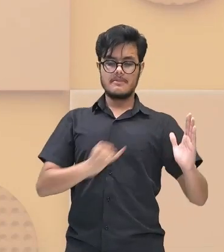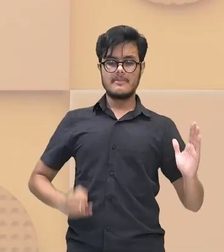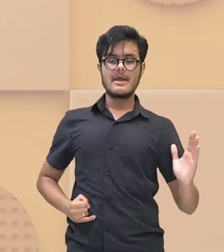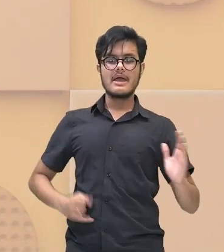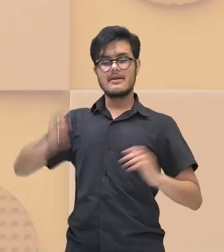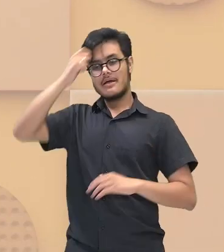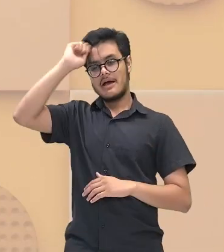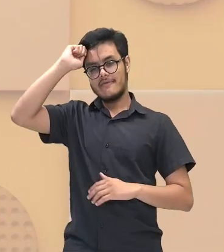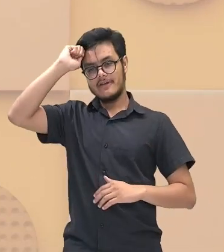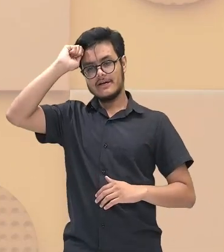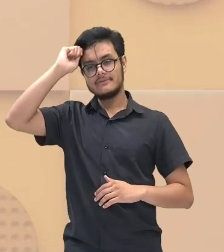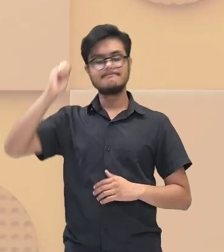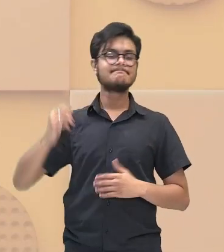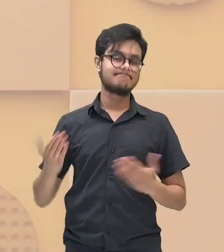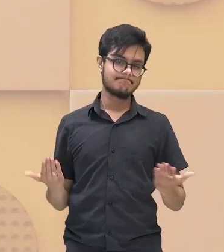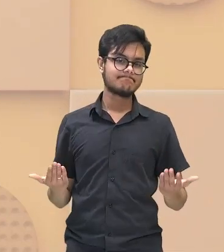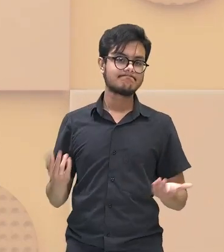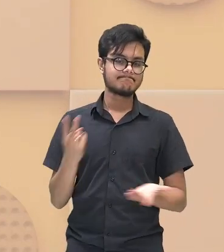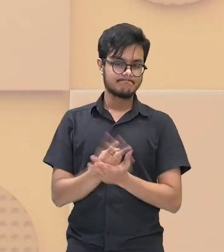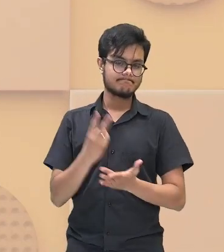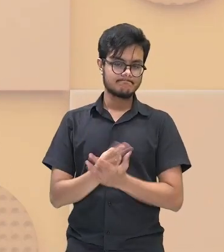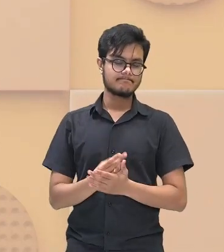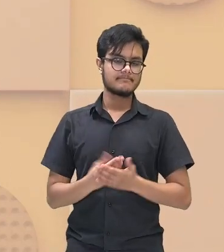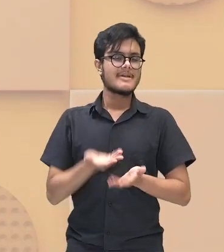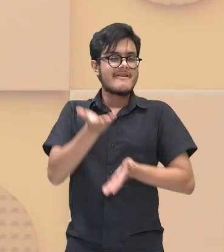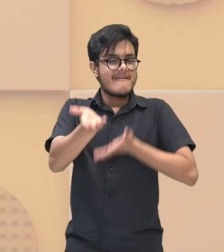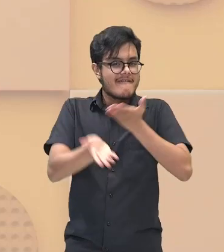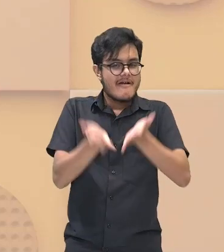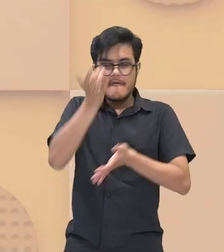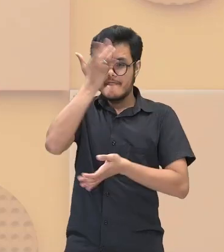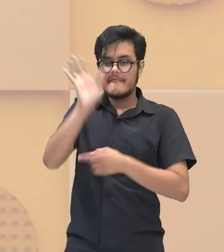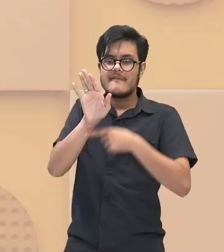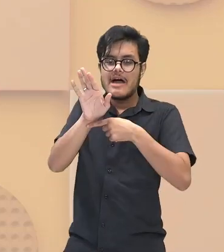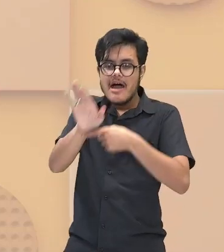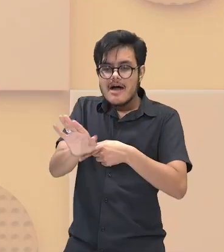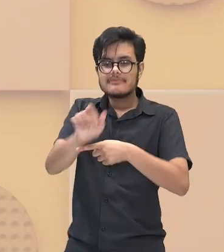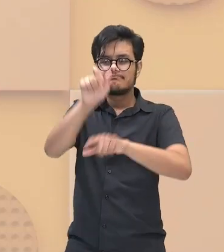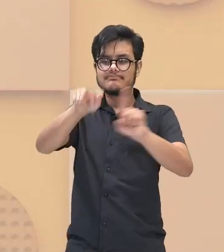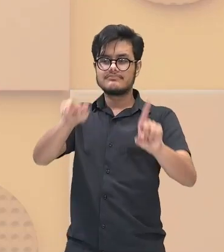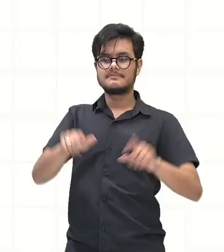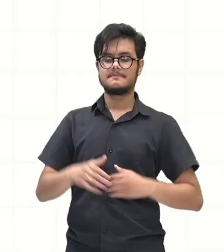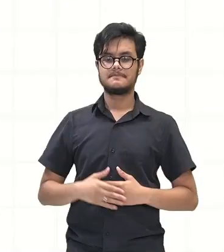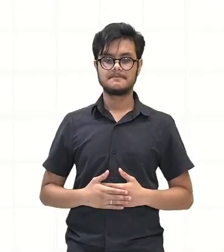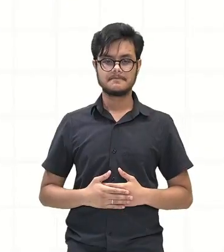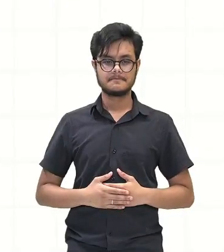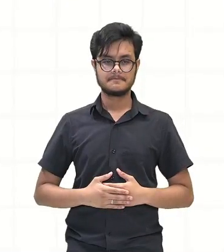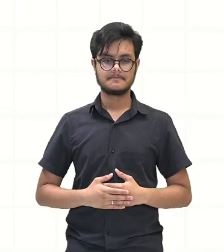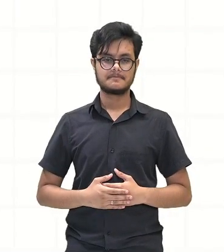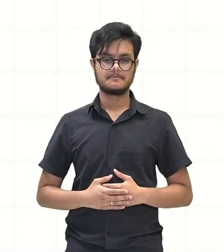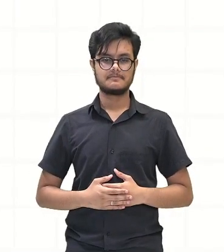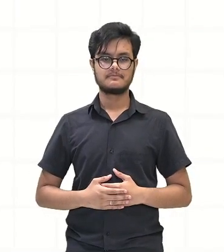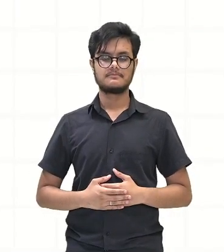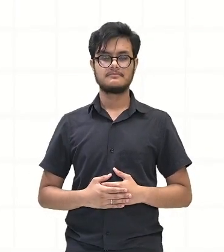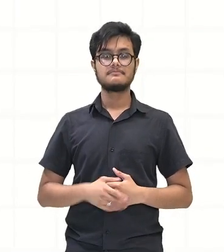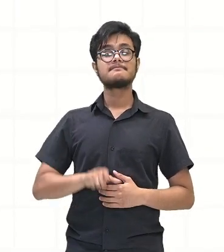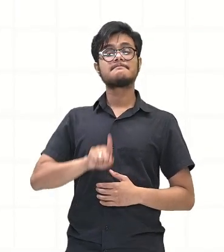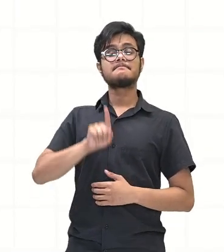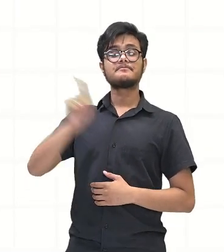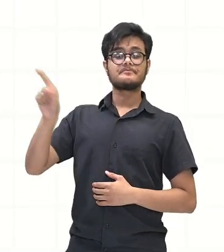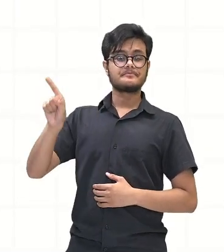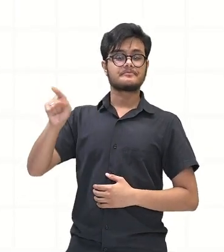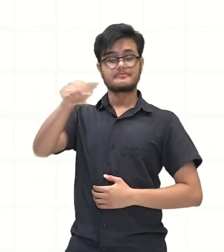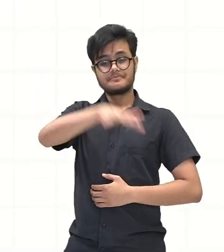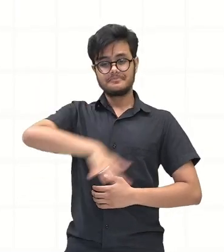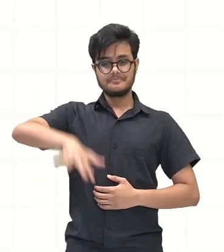ali intermediando a troca dessas pessoas nesse sistema brutal. Continuando, vamos observar aí a escravização